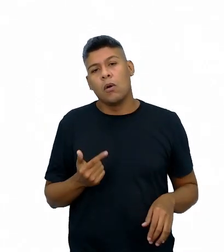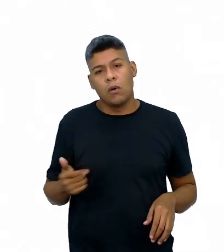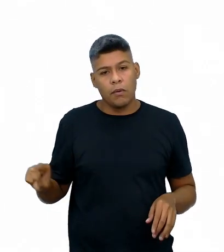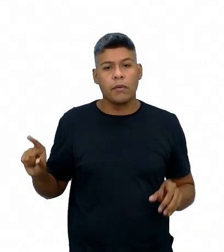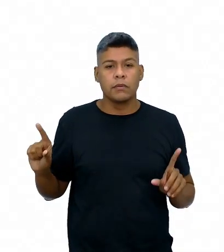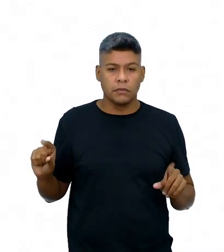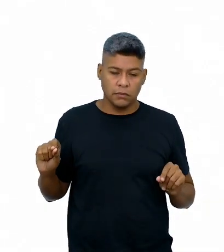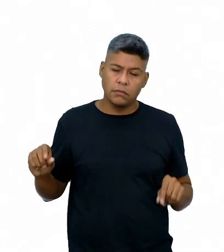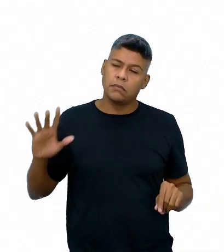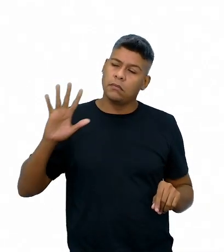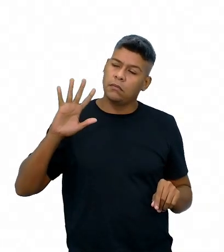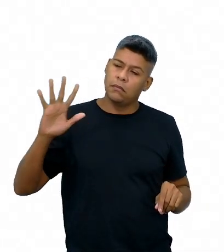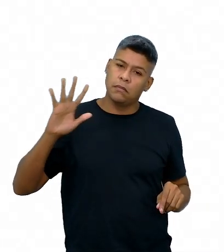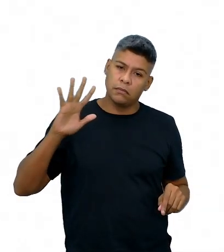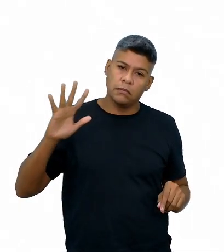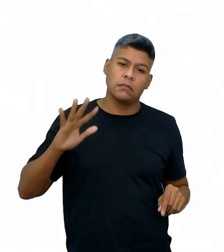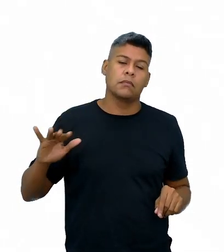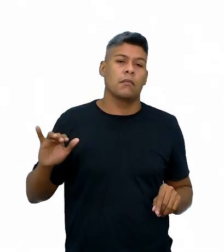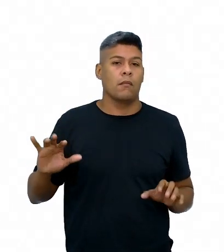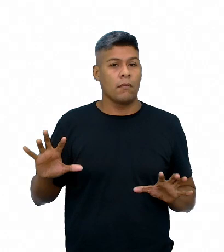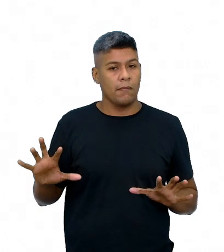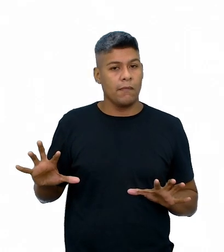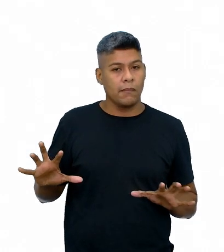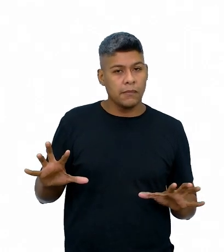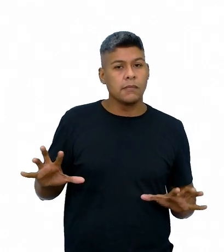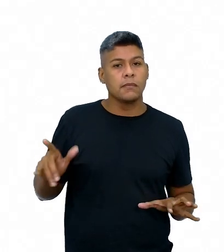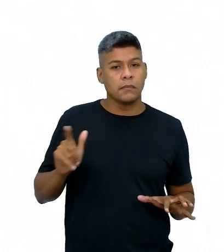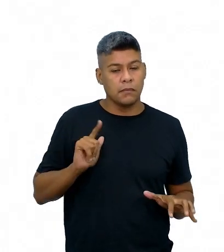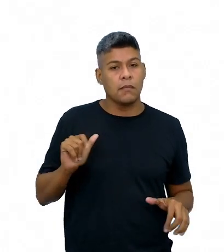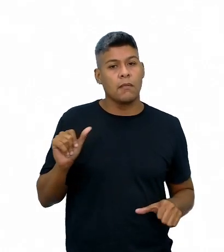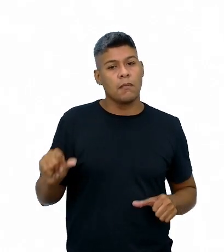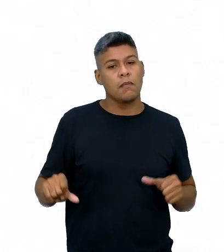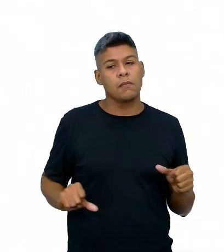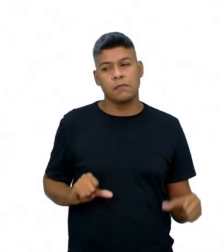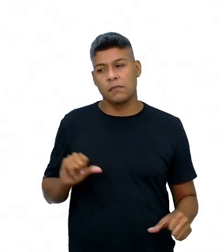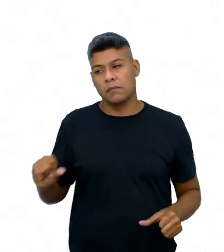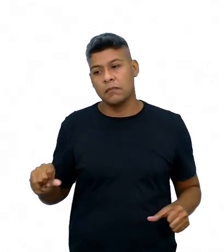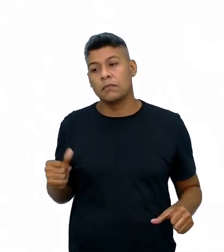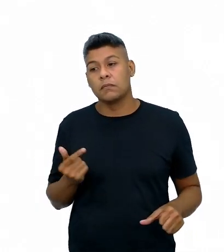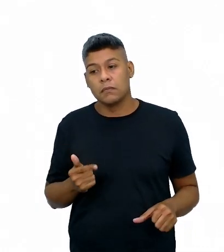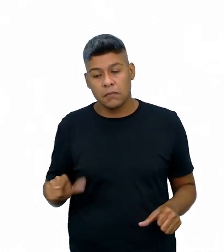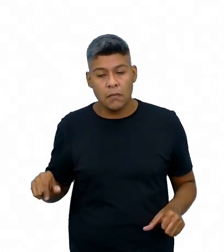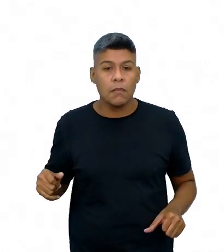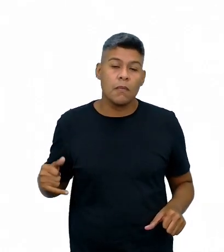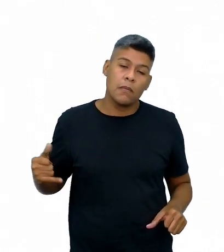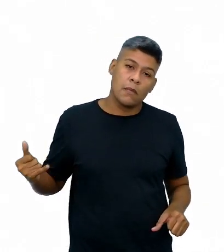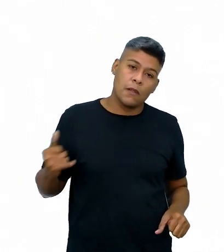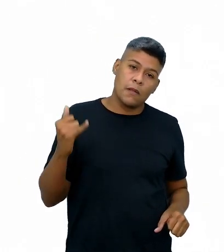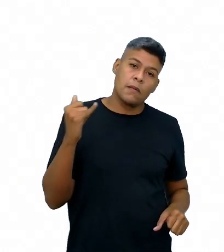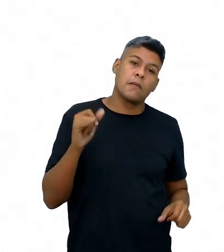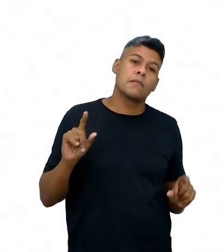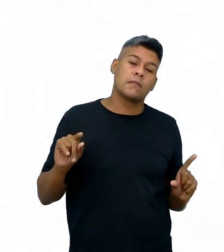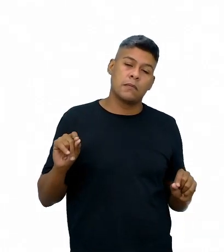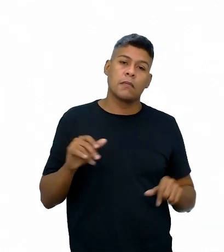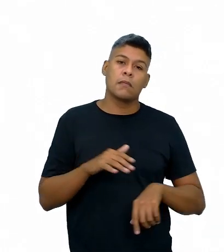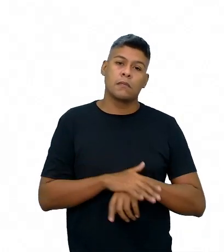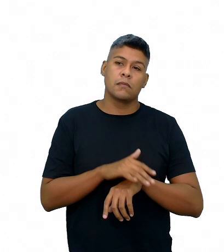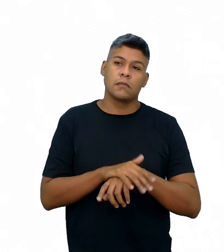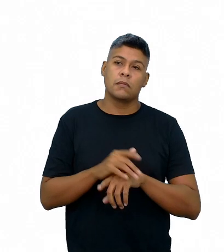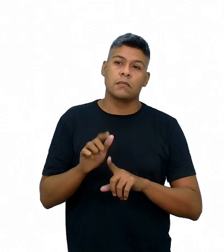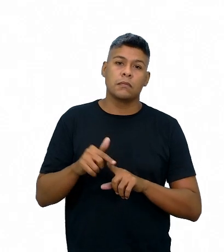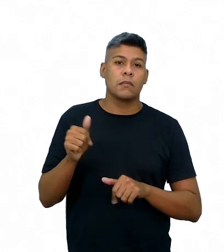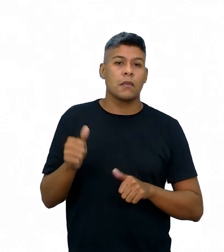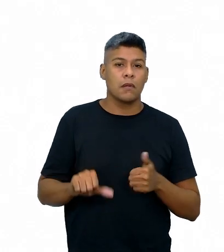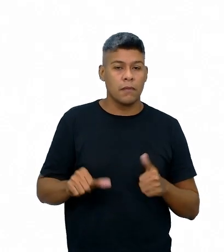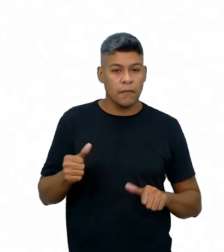serem refletir sobre elas para que sejam modificadas. Outro ponto importante, fazer esse tipo de